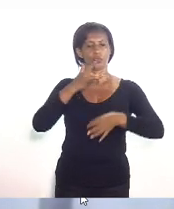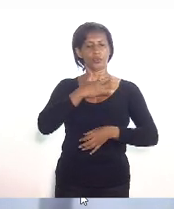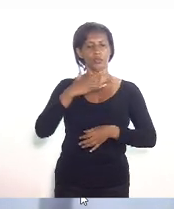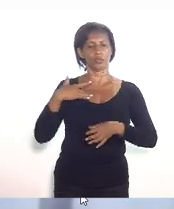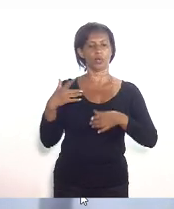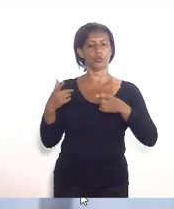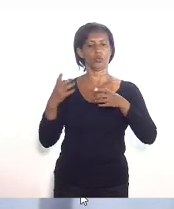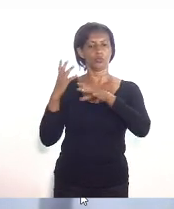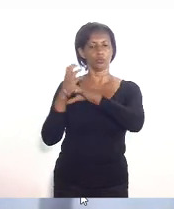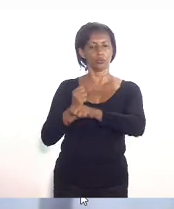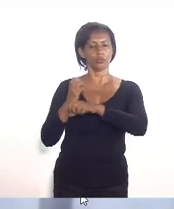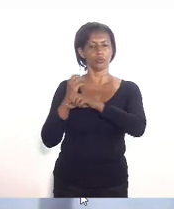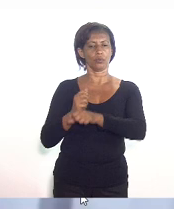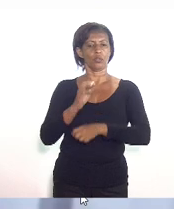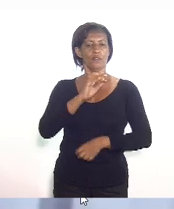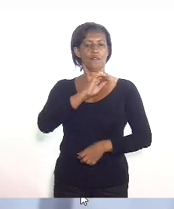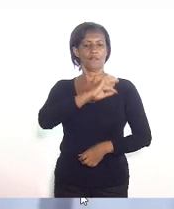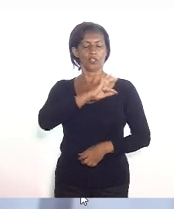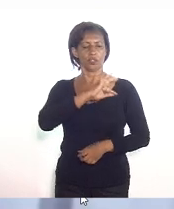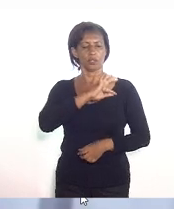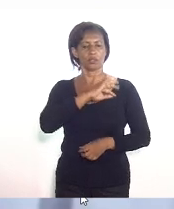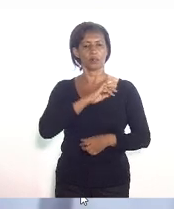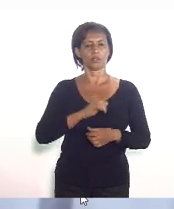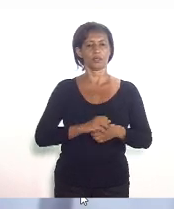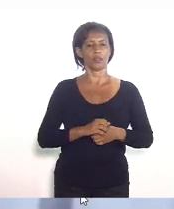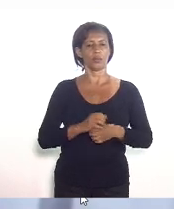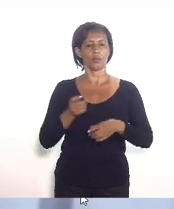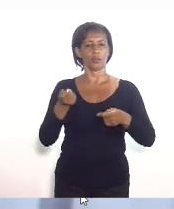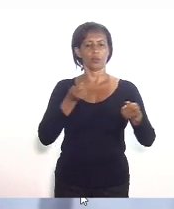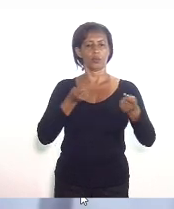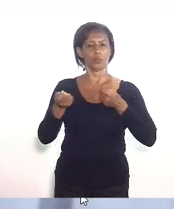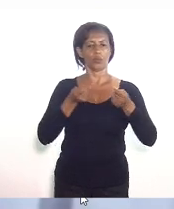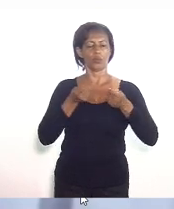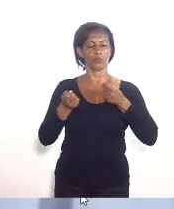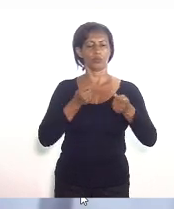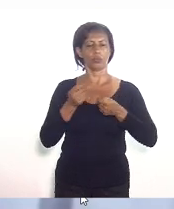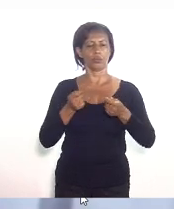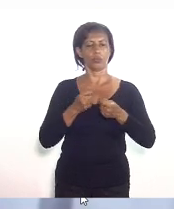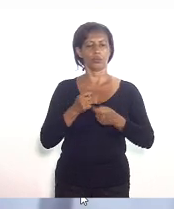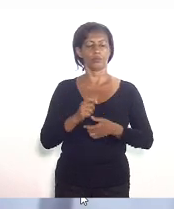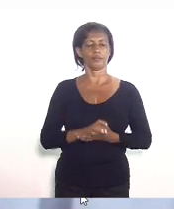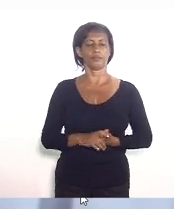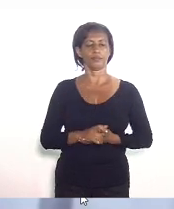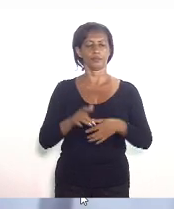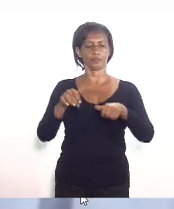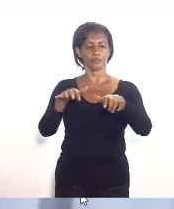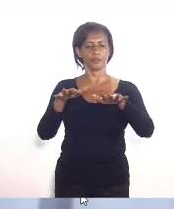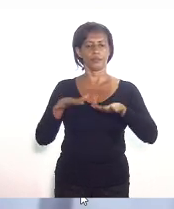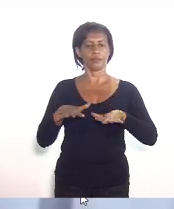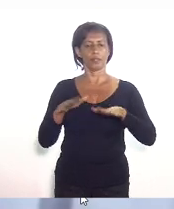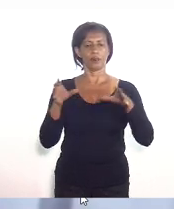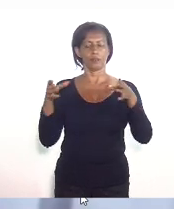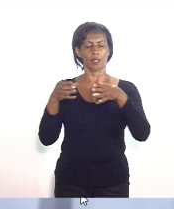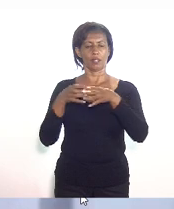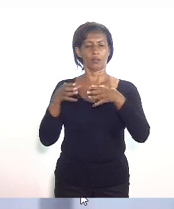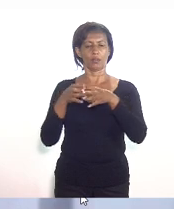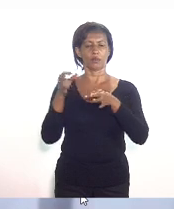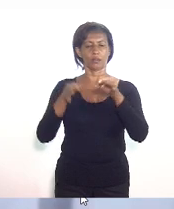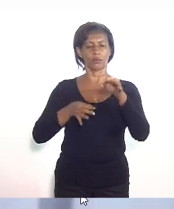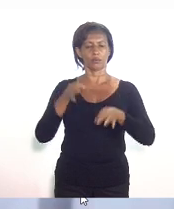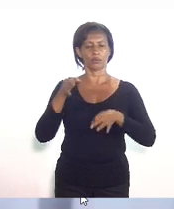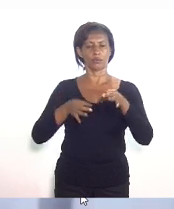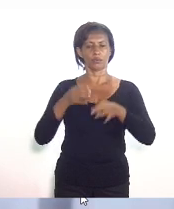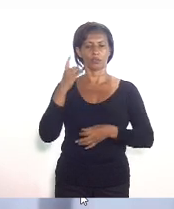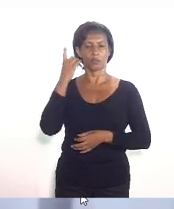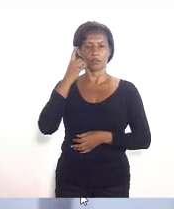orçamento, finanças, fiscalização financeira e controle às emendas de plenário. Pega a comissão de Constituição e Justiça,